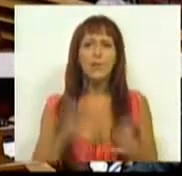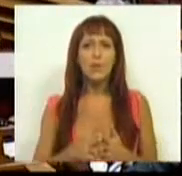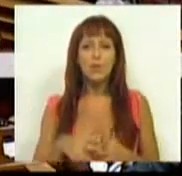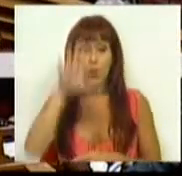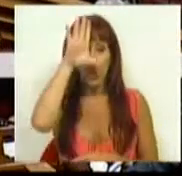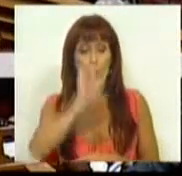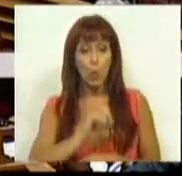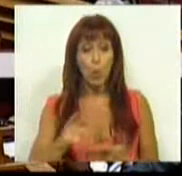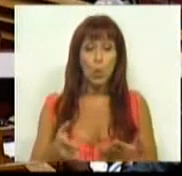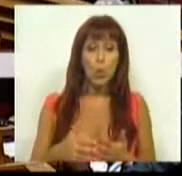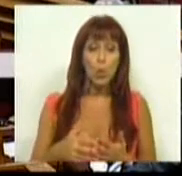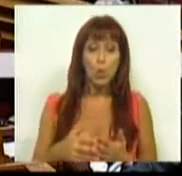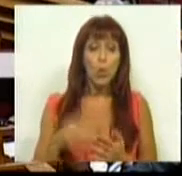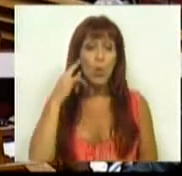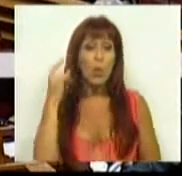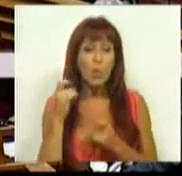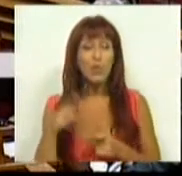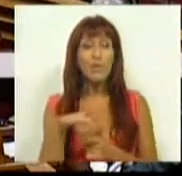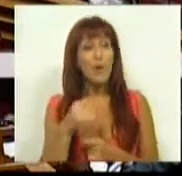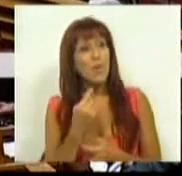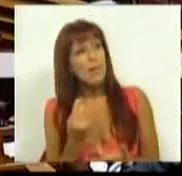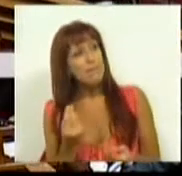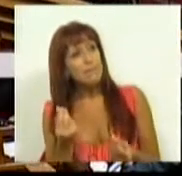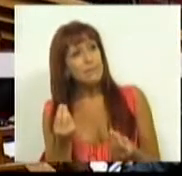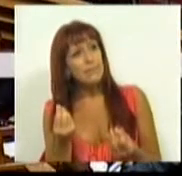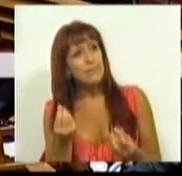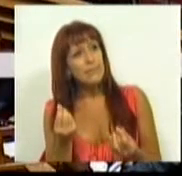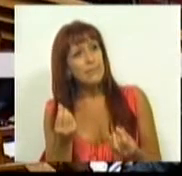o Governo procurou, de uma forma